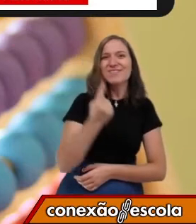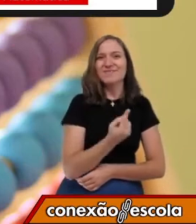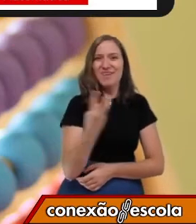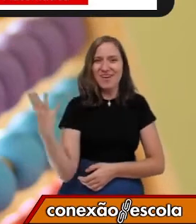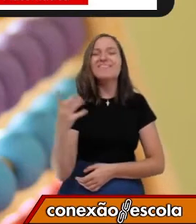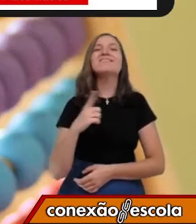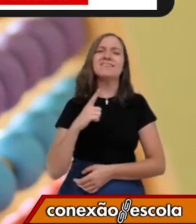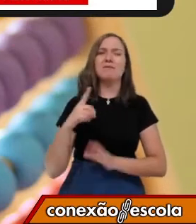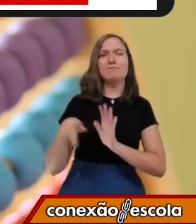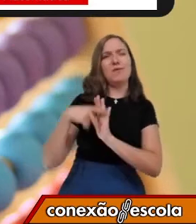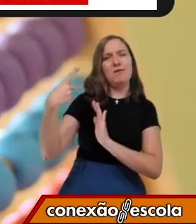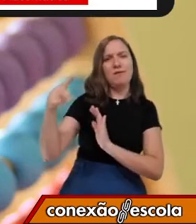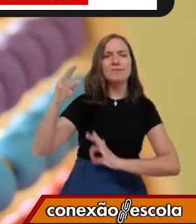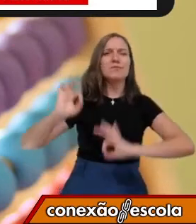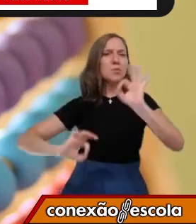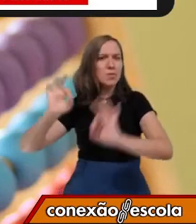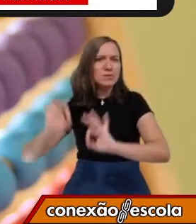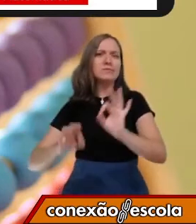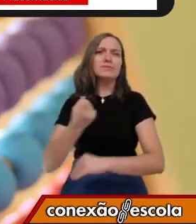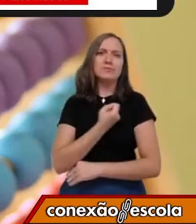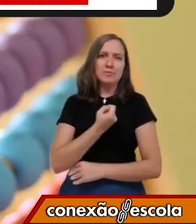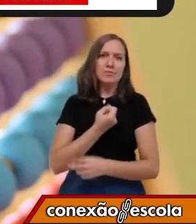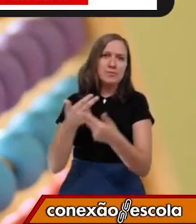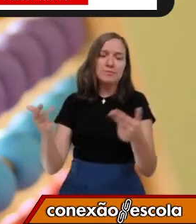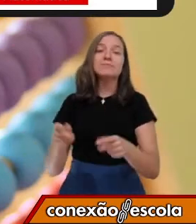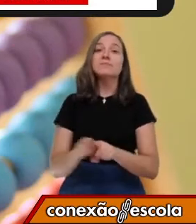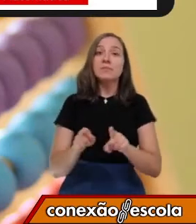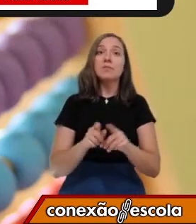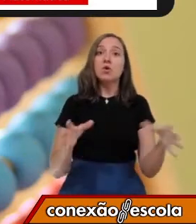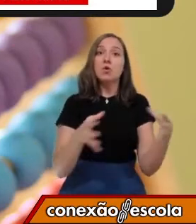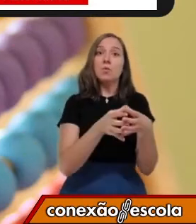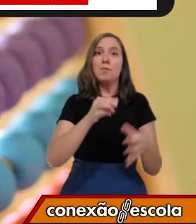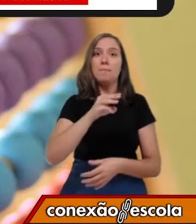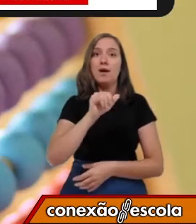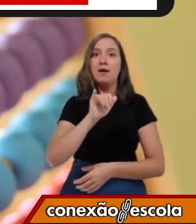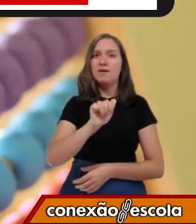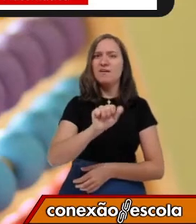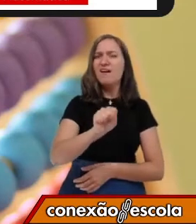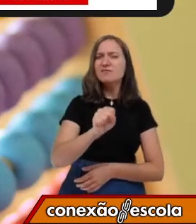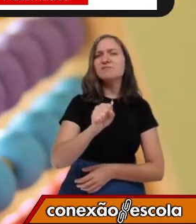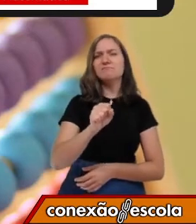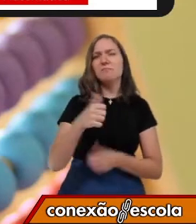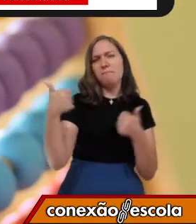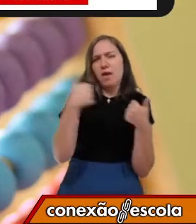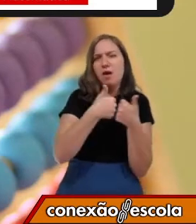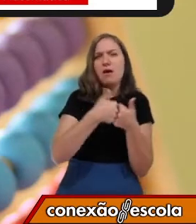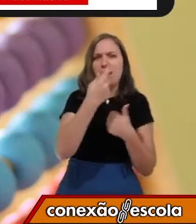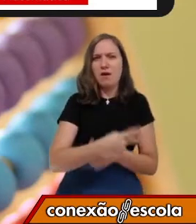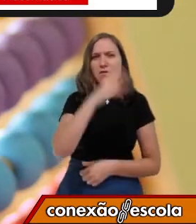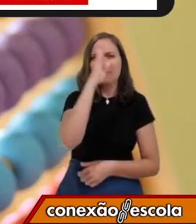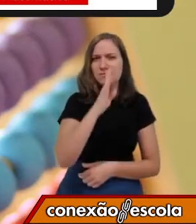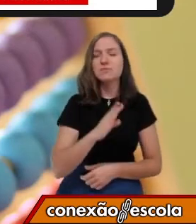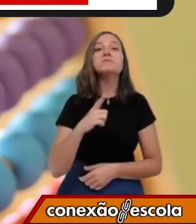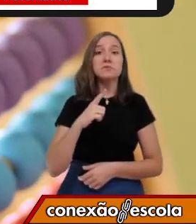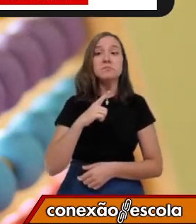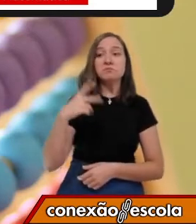própria forma de organização numérica. Os povos maias, que são os povos aqui bem pertinho de nós, né, também tinham o seu